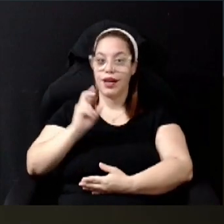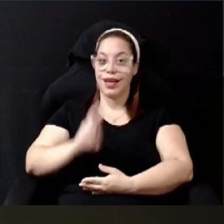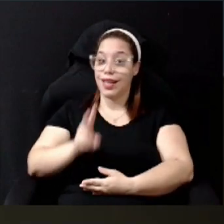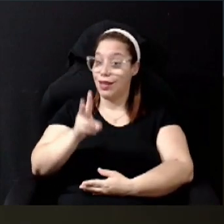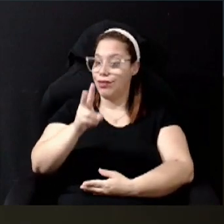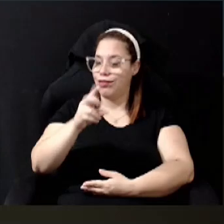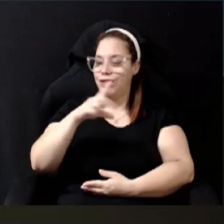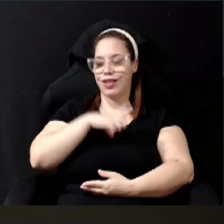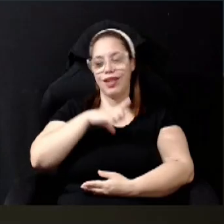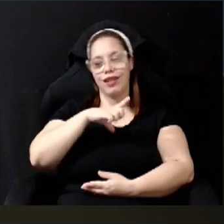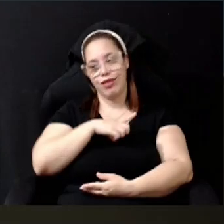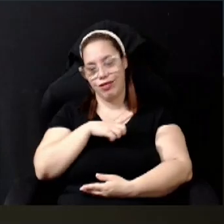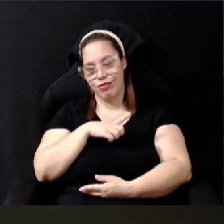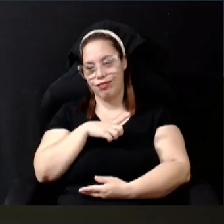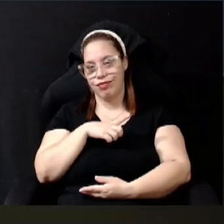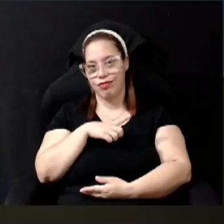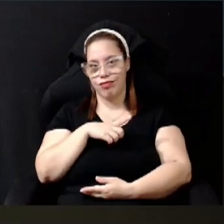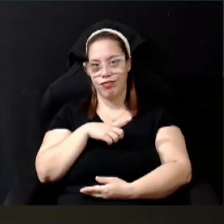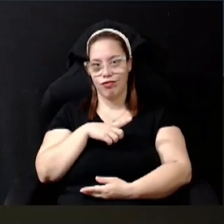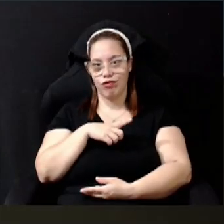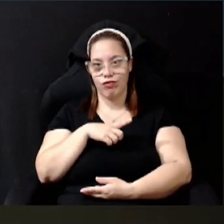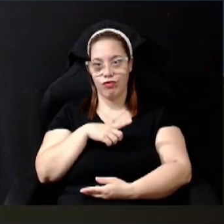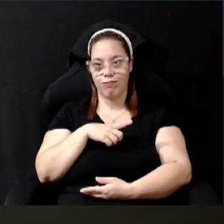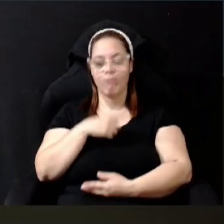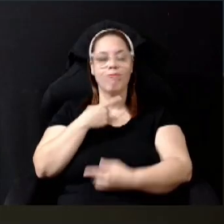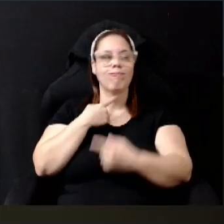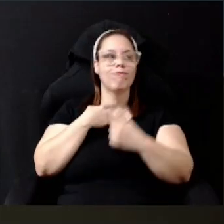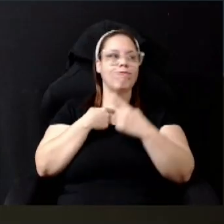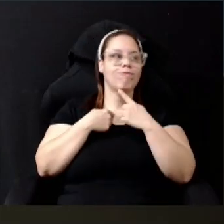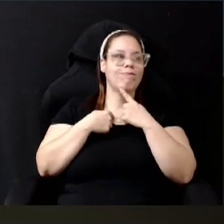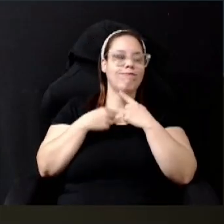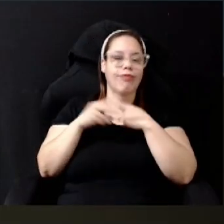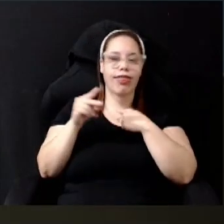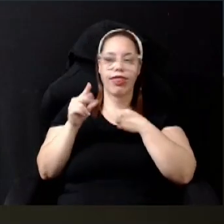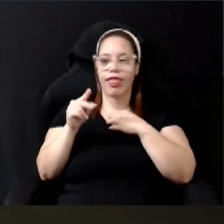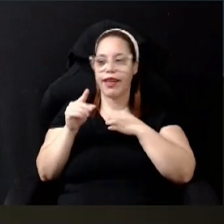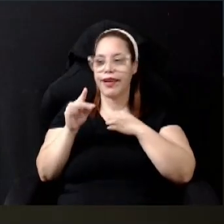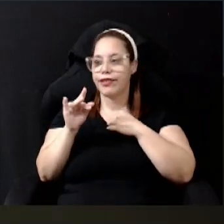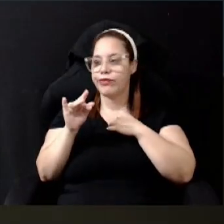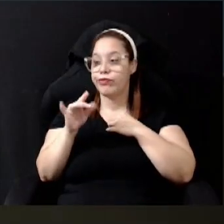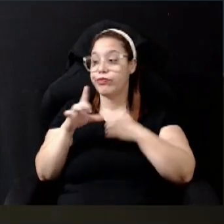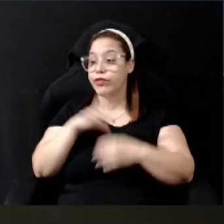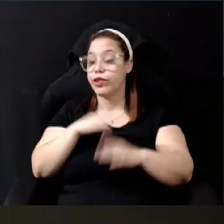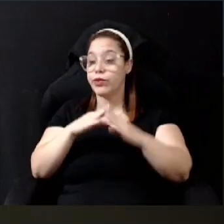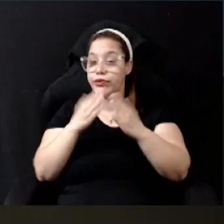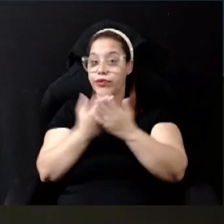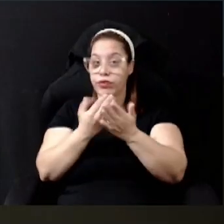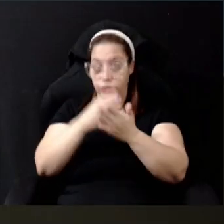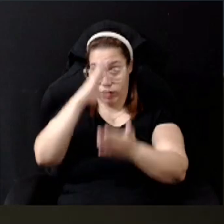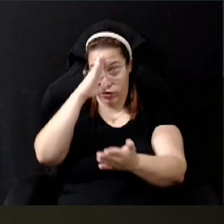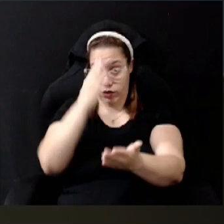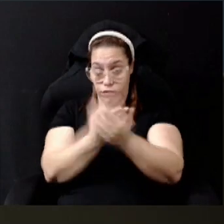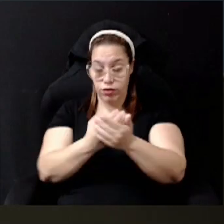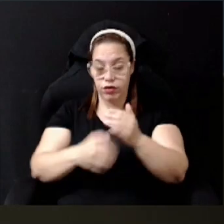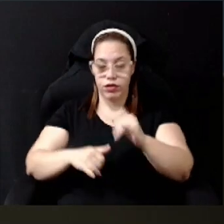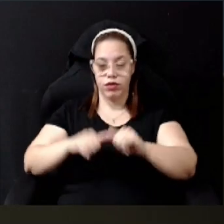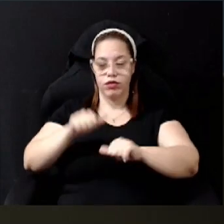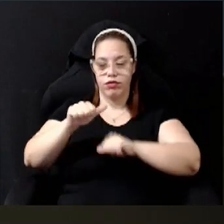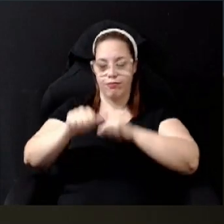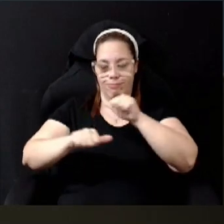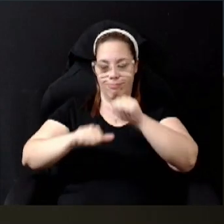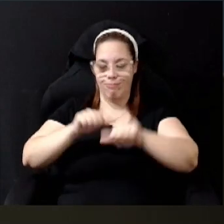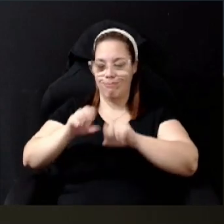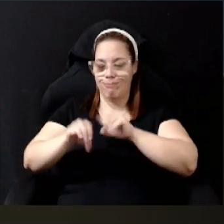existiu o grande desejo de ter uma escola. Eu acredito na educação como agente de mudança. Eu sou